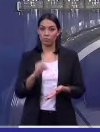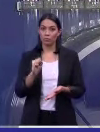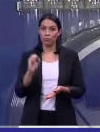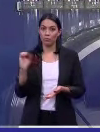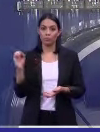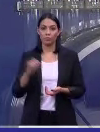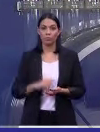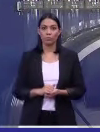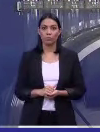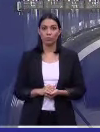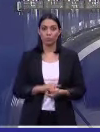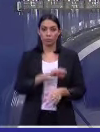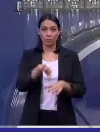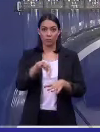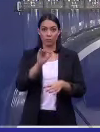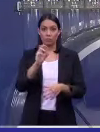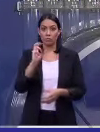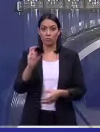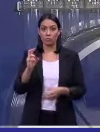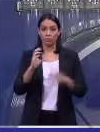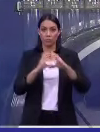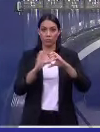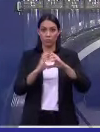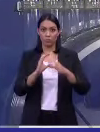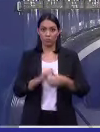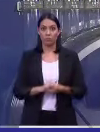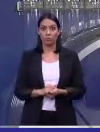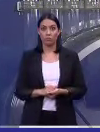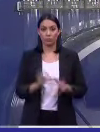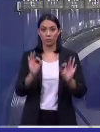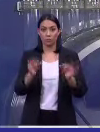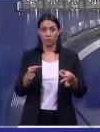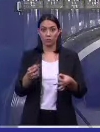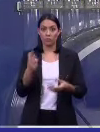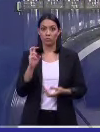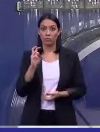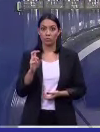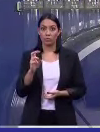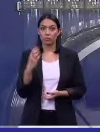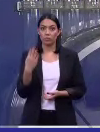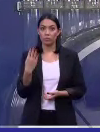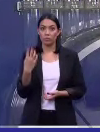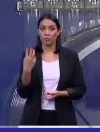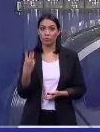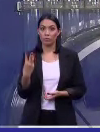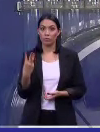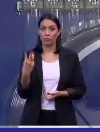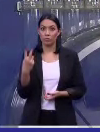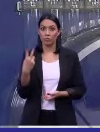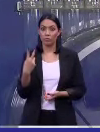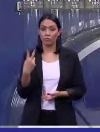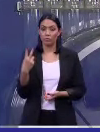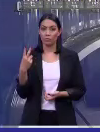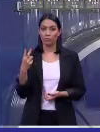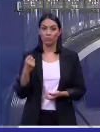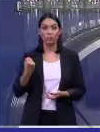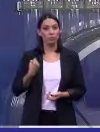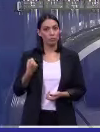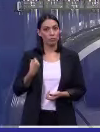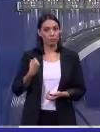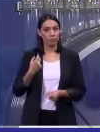a 80. Serão sorteados 5 números. Se você acertar 5, 4, 3 ou 2